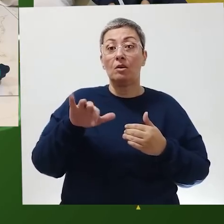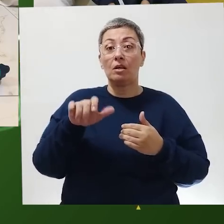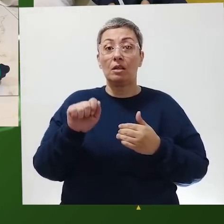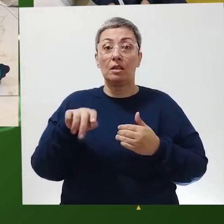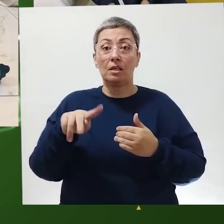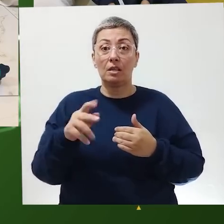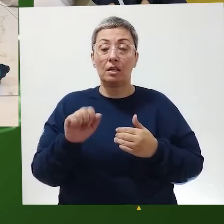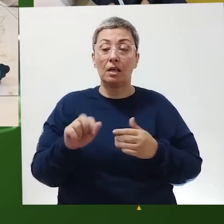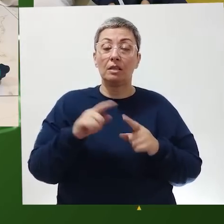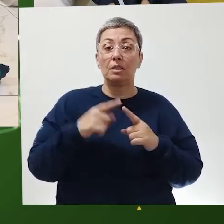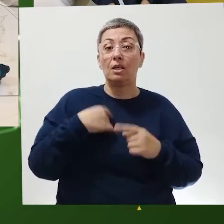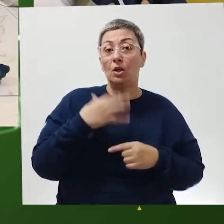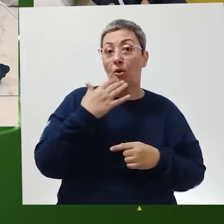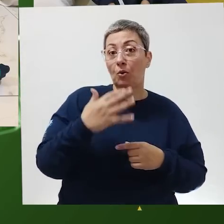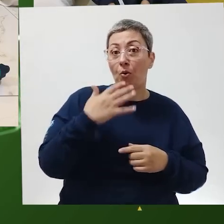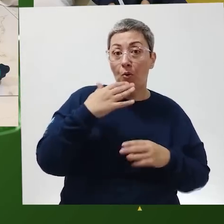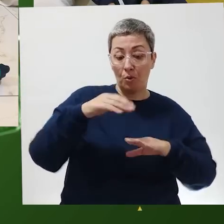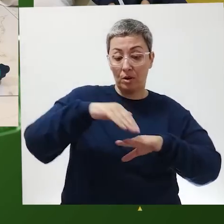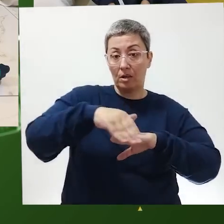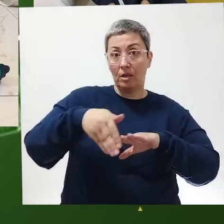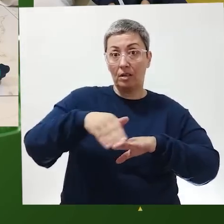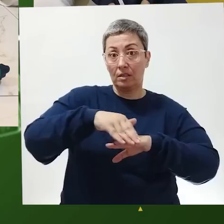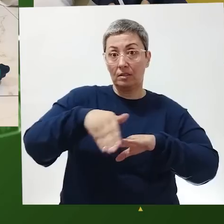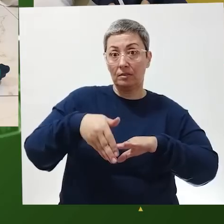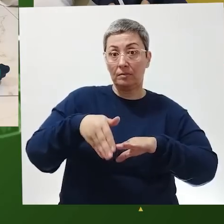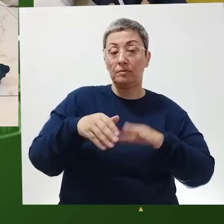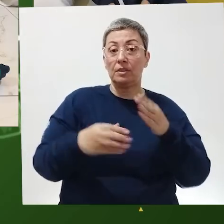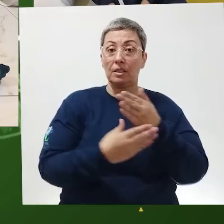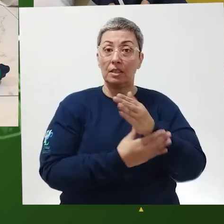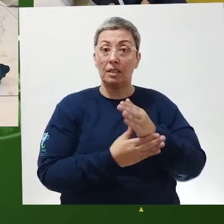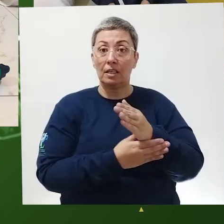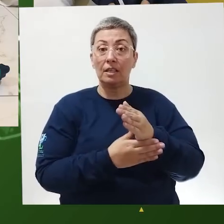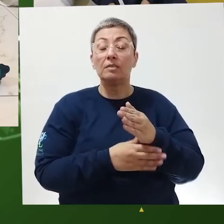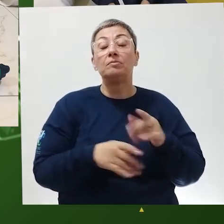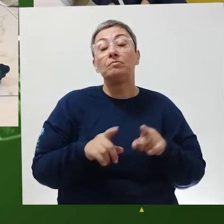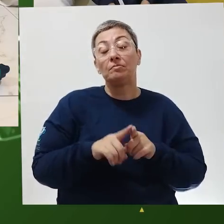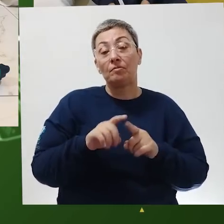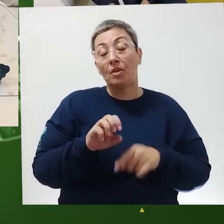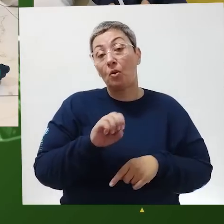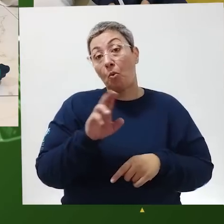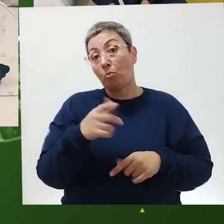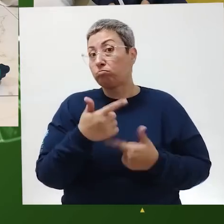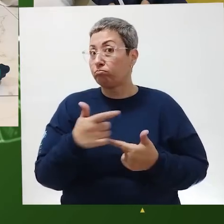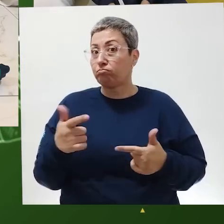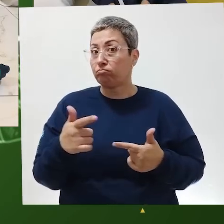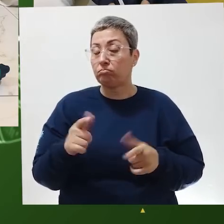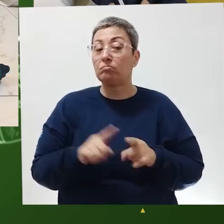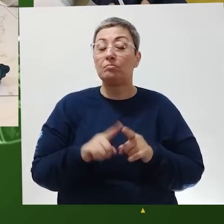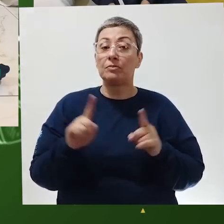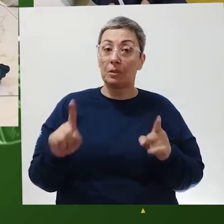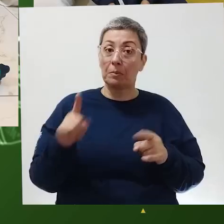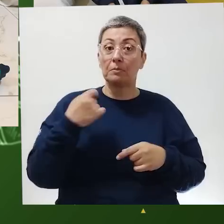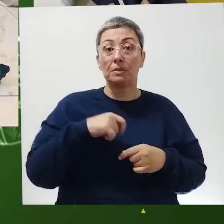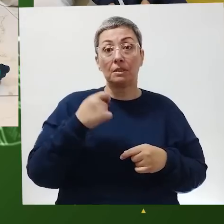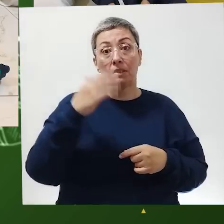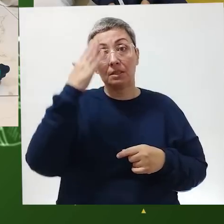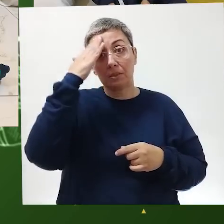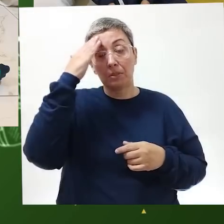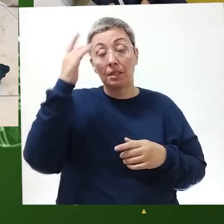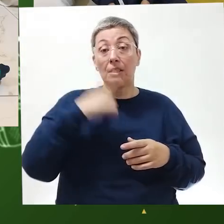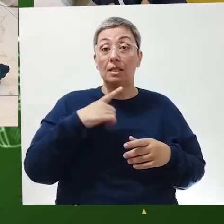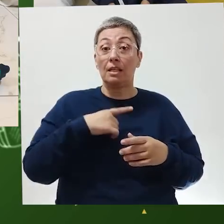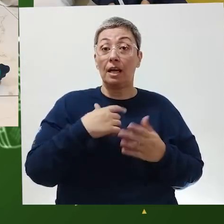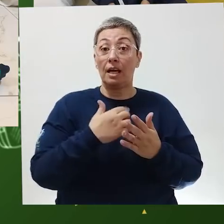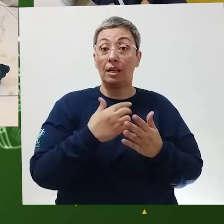muitas meias são coloridas nas pontas, né, dos dedos e do calcanhar, outras não são, mas ela tem um